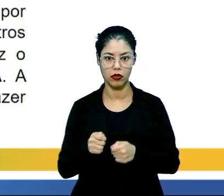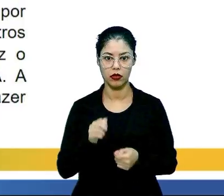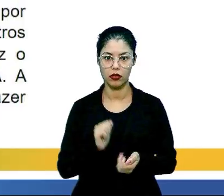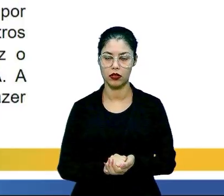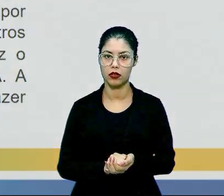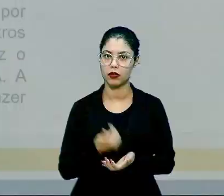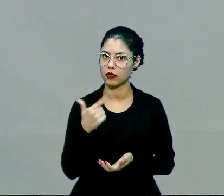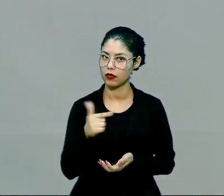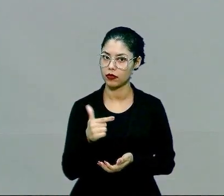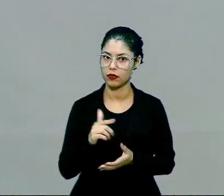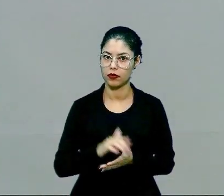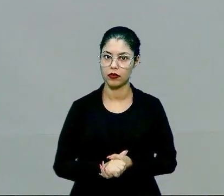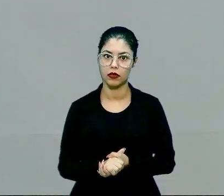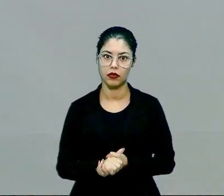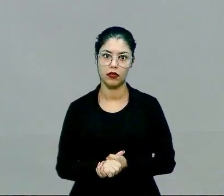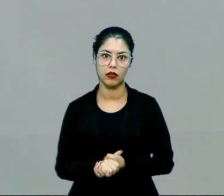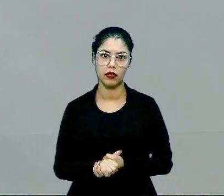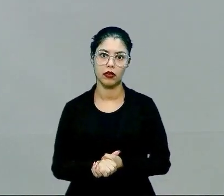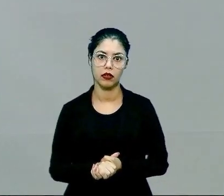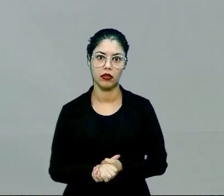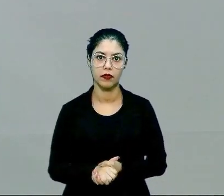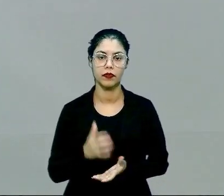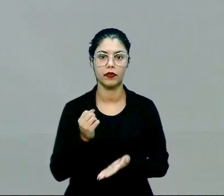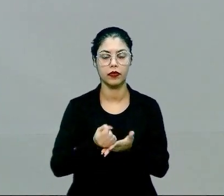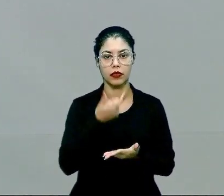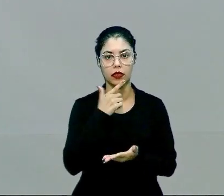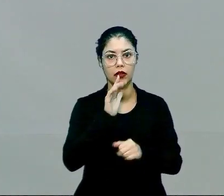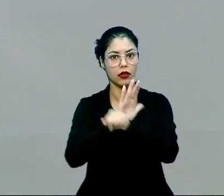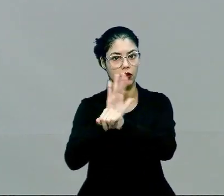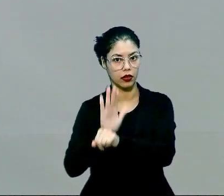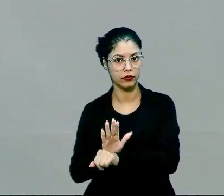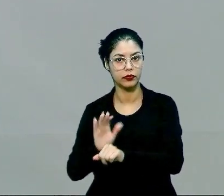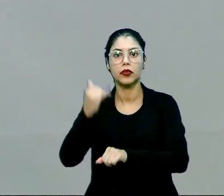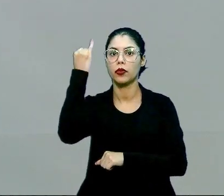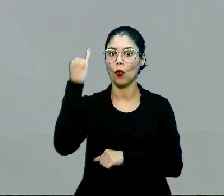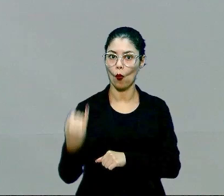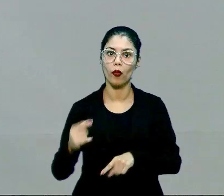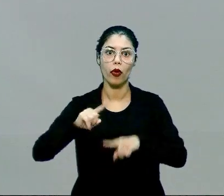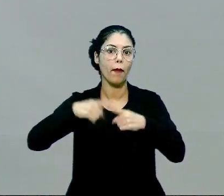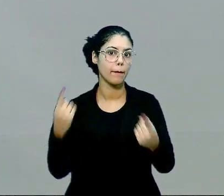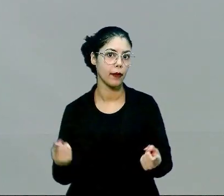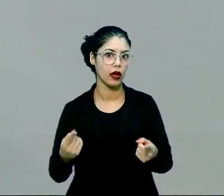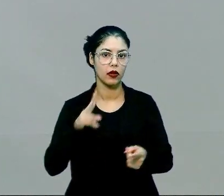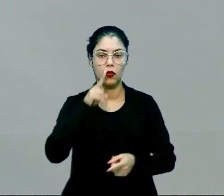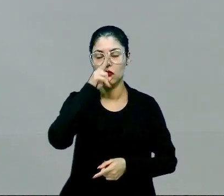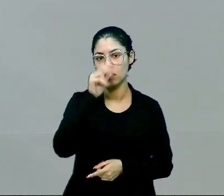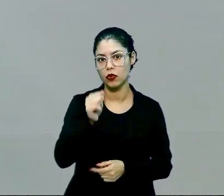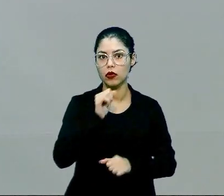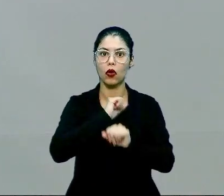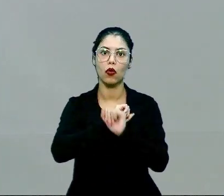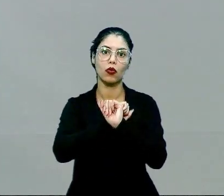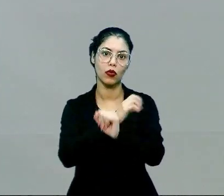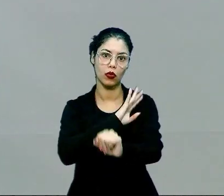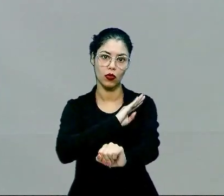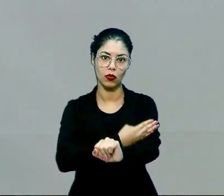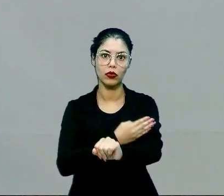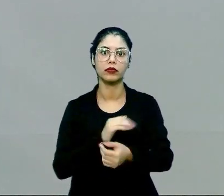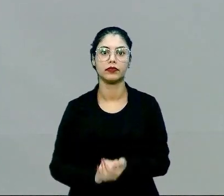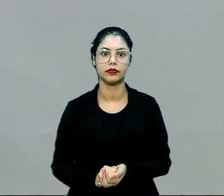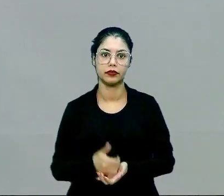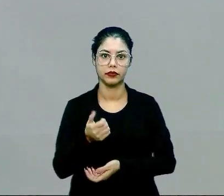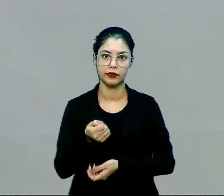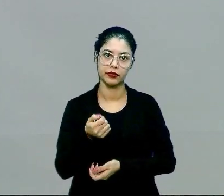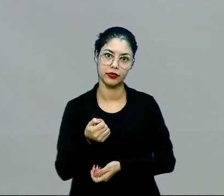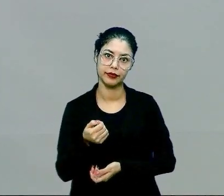remoto não daria conta. O remédio ele ajudaria sim a emagrecer, mas não fortaleceria o músculo. Então aquele lance de